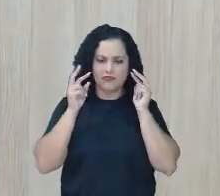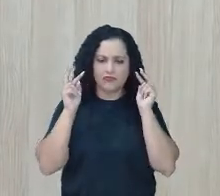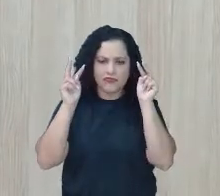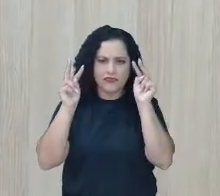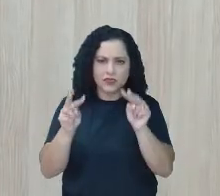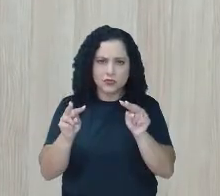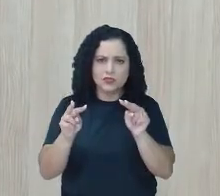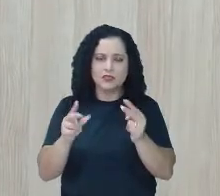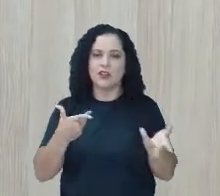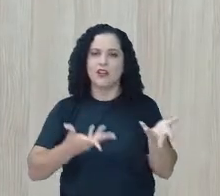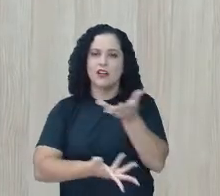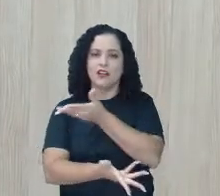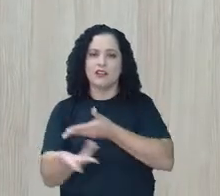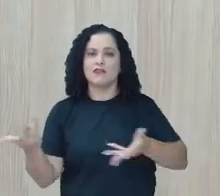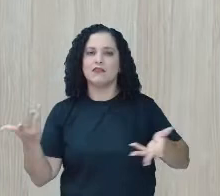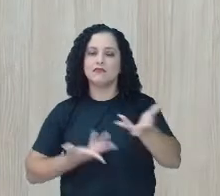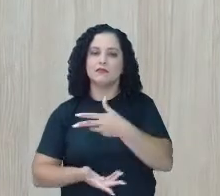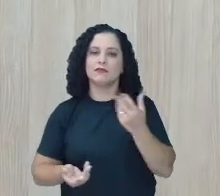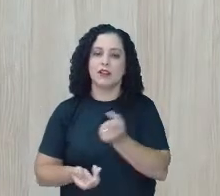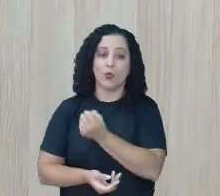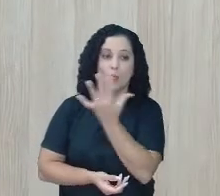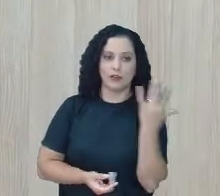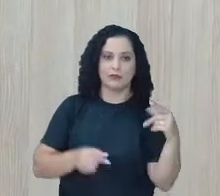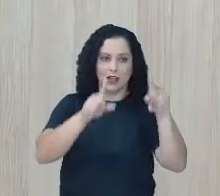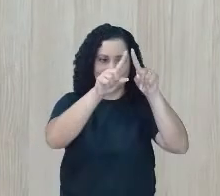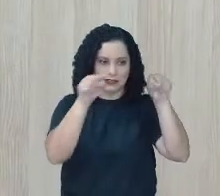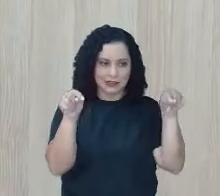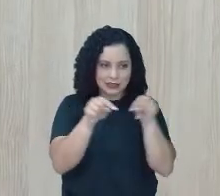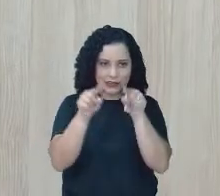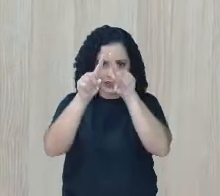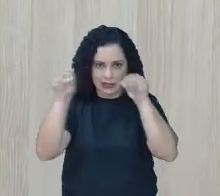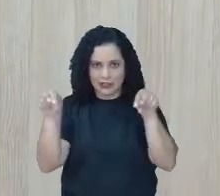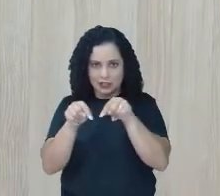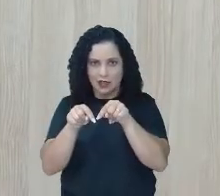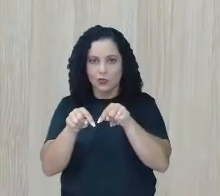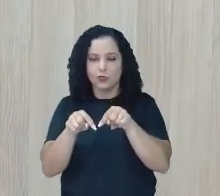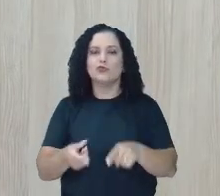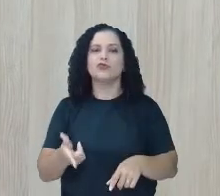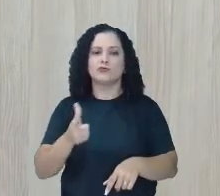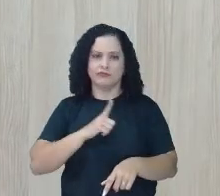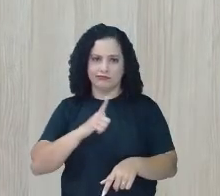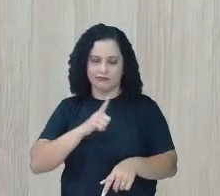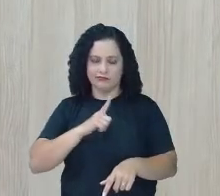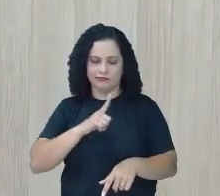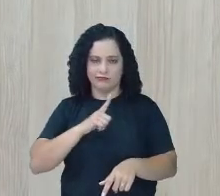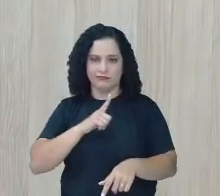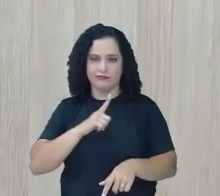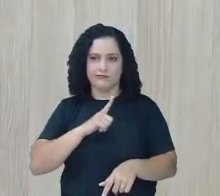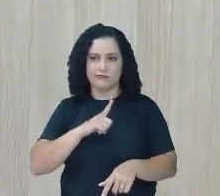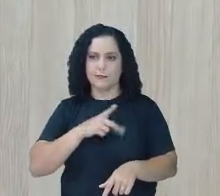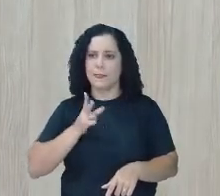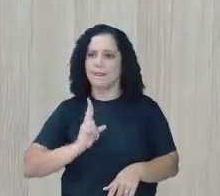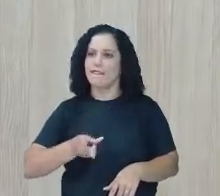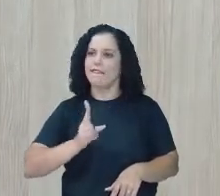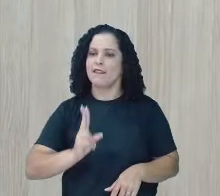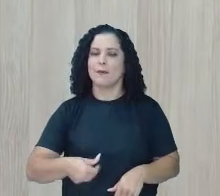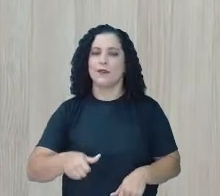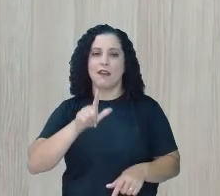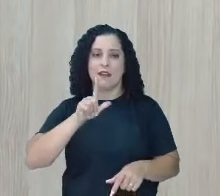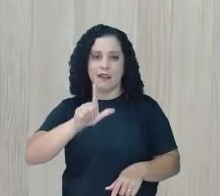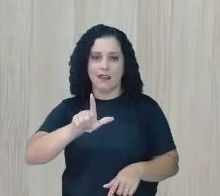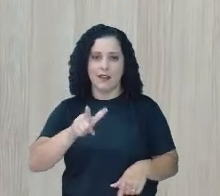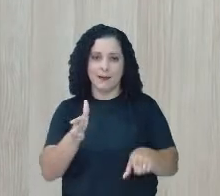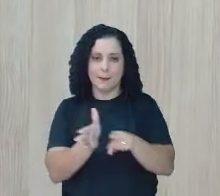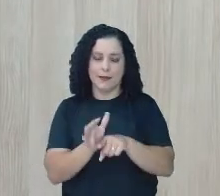visualização, relaciona a quantidade de triângulos que a gente consegue dividir qualquer polígono, é sempre L menos